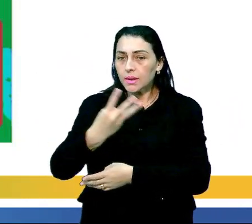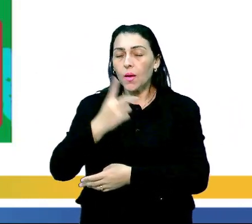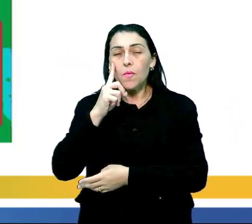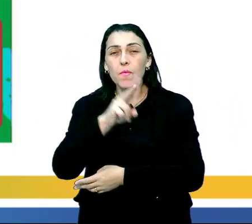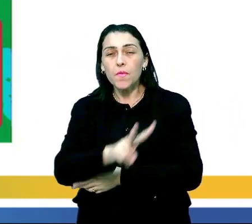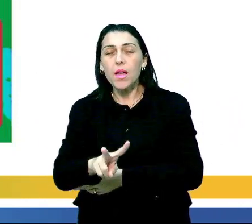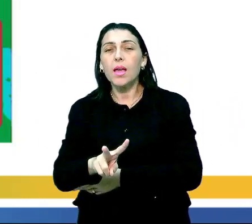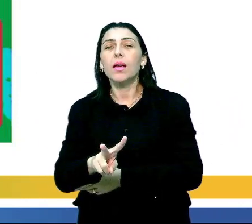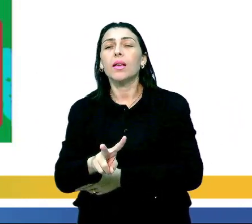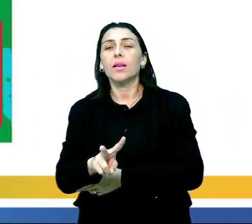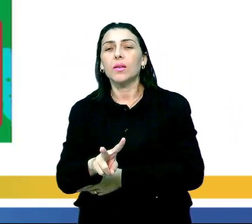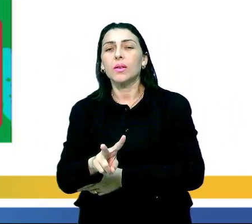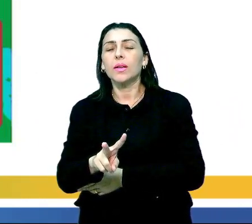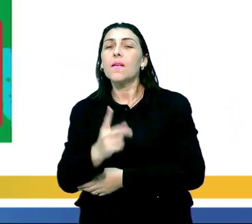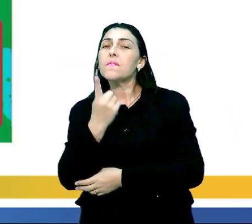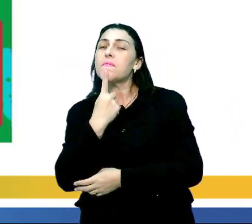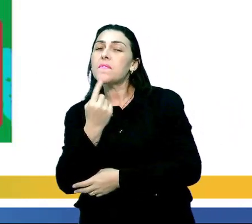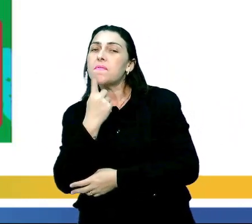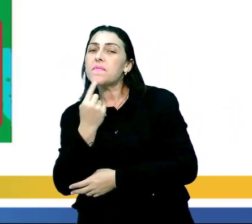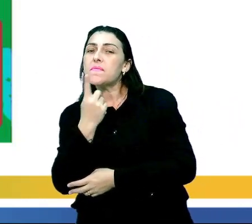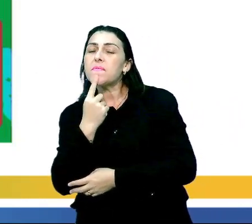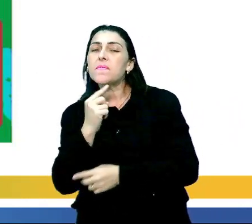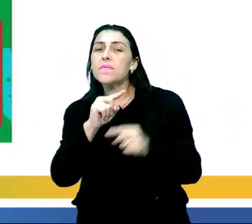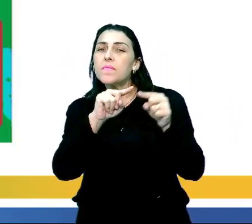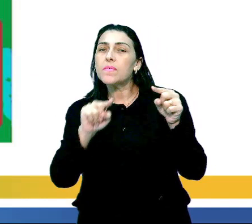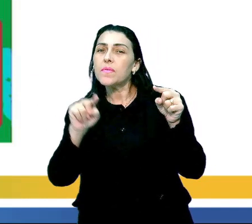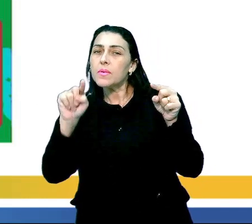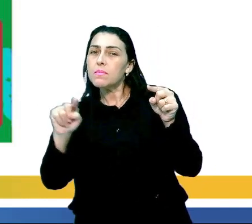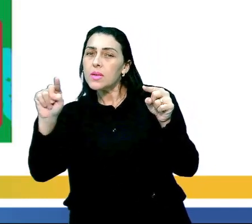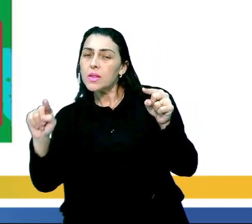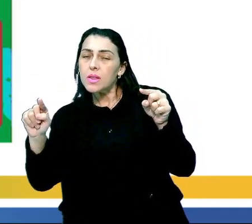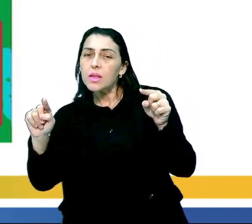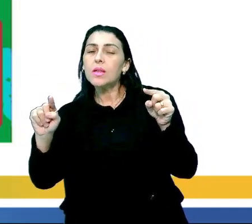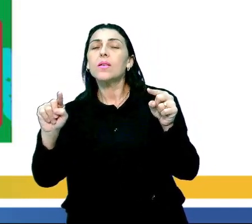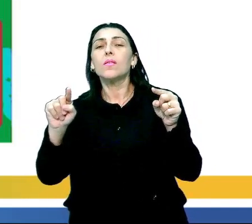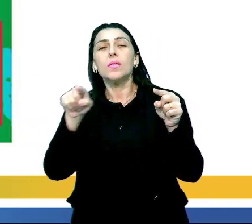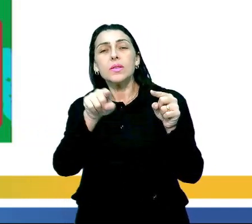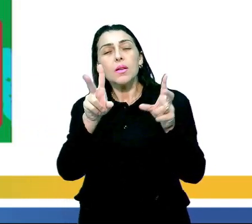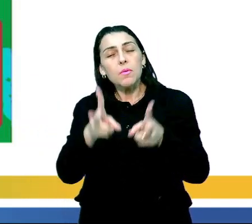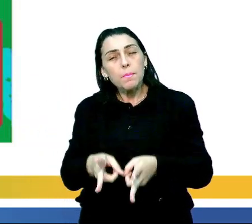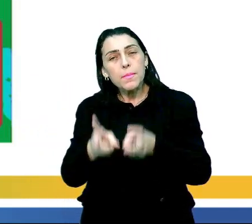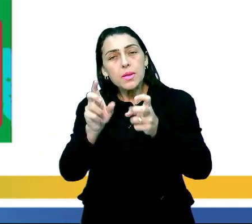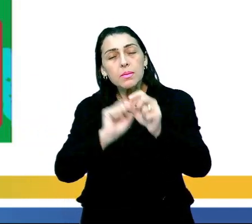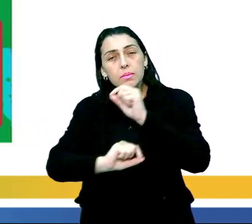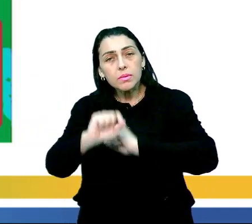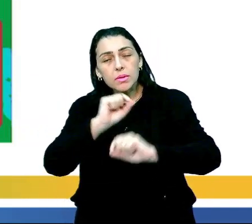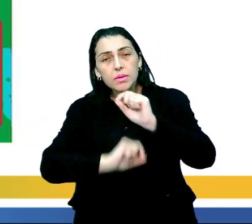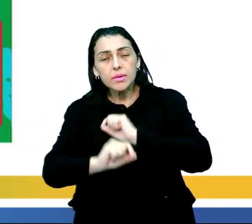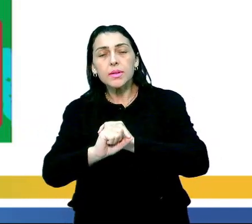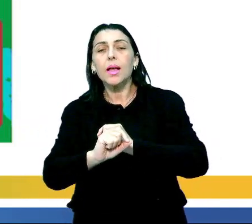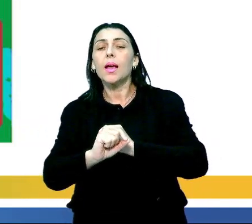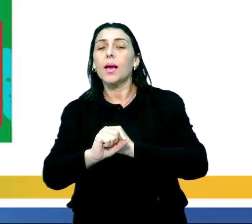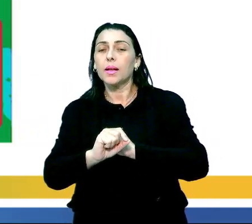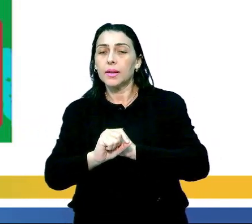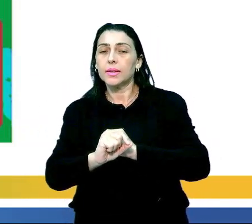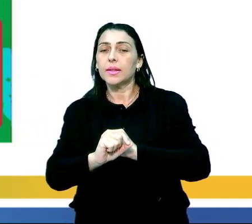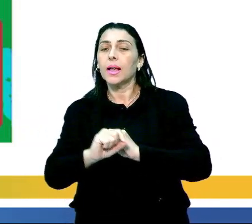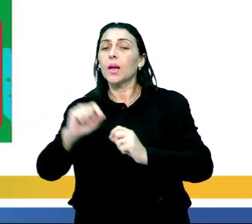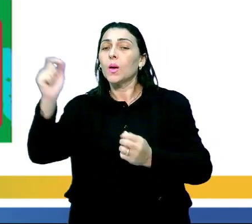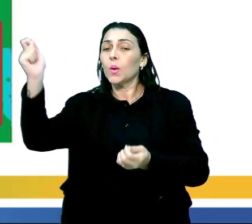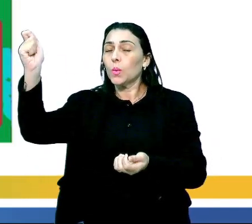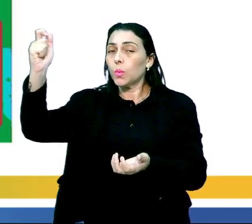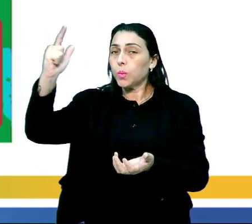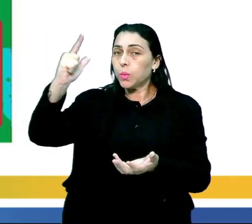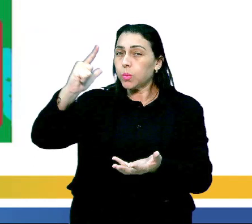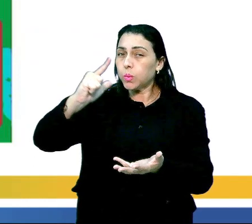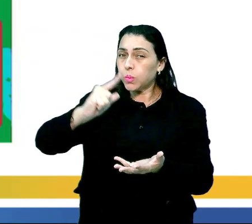ver o esquema que está com uma seta vermelha, vocês vão observar o seguinte: aqui é parte da